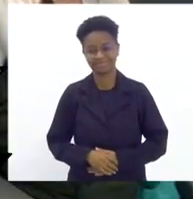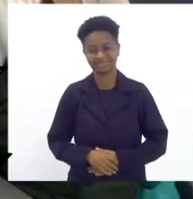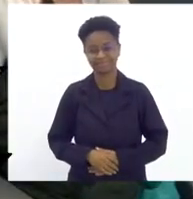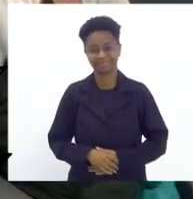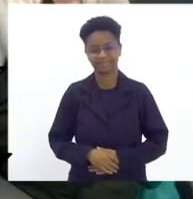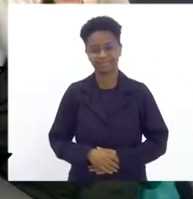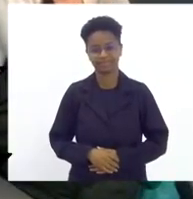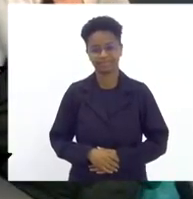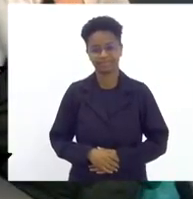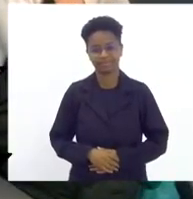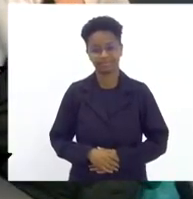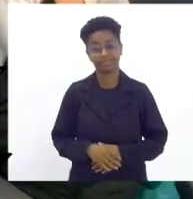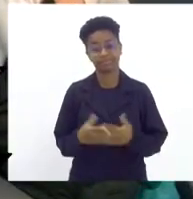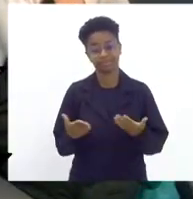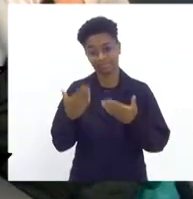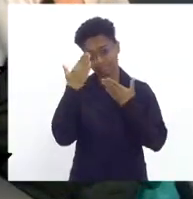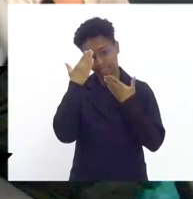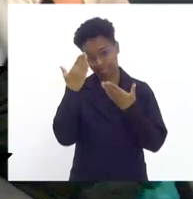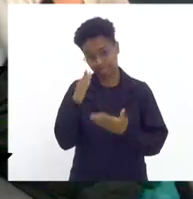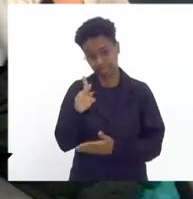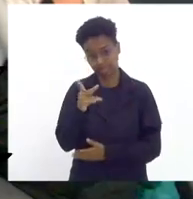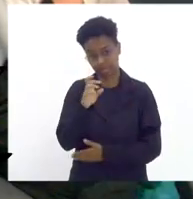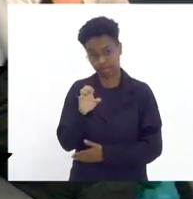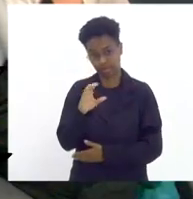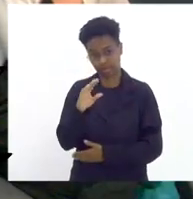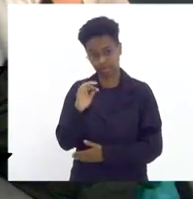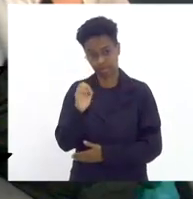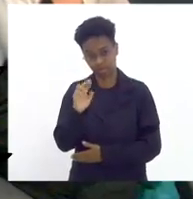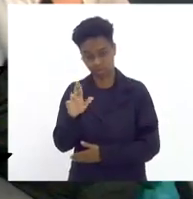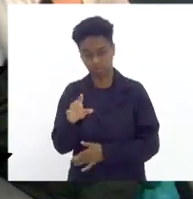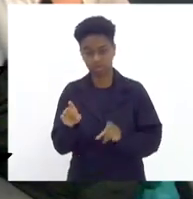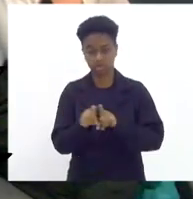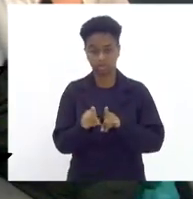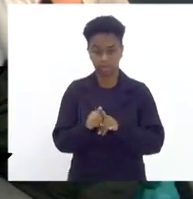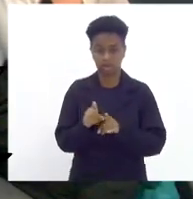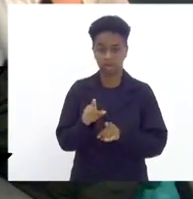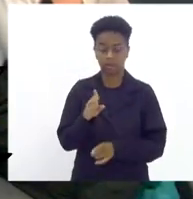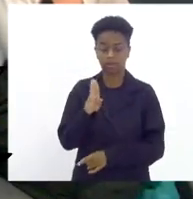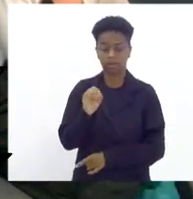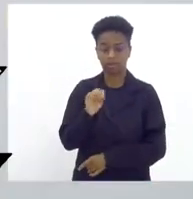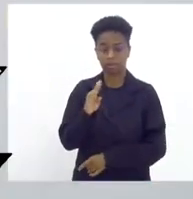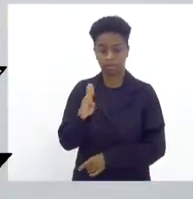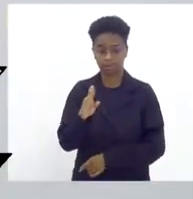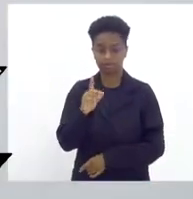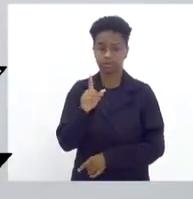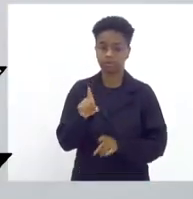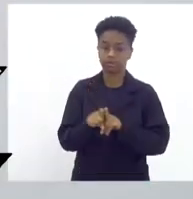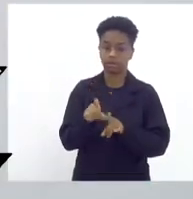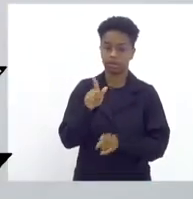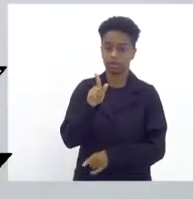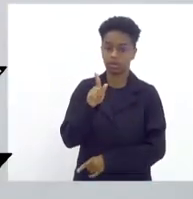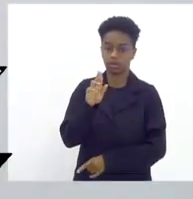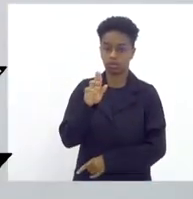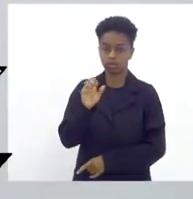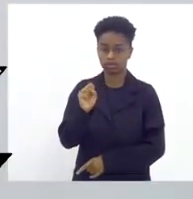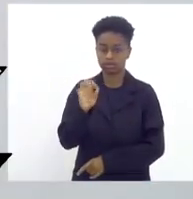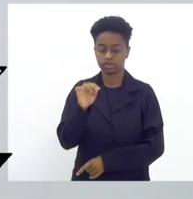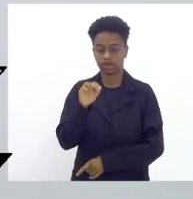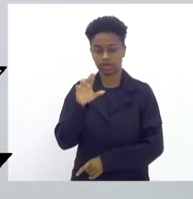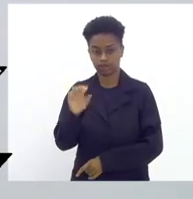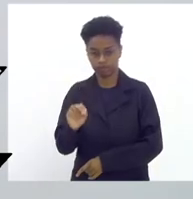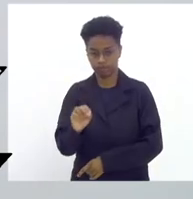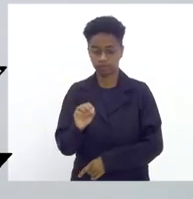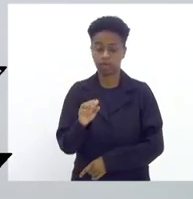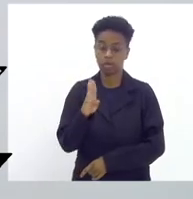bom então agradeço Héctor Gustavo Bob também que fez parte desse nosso bloco e já não está mais aqui preciso ser ausentar